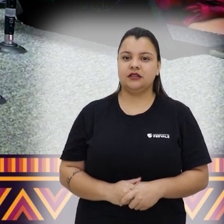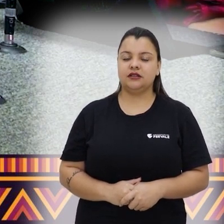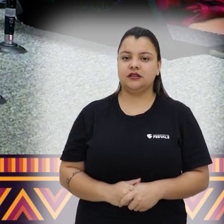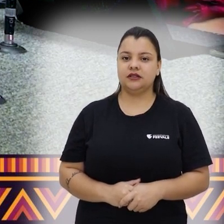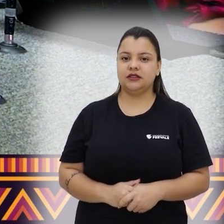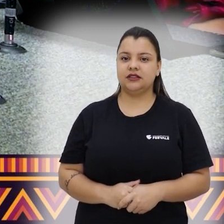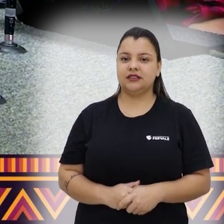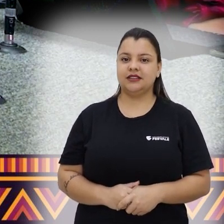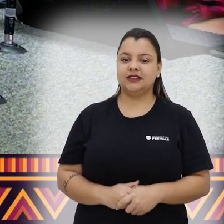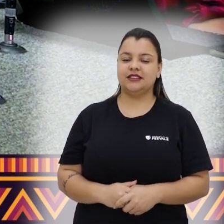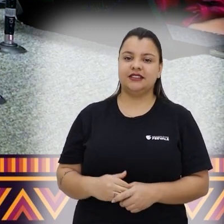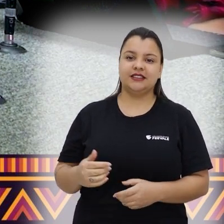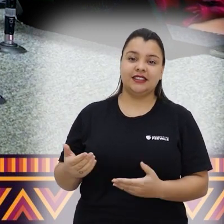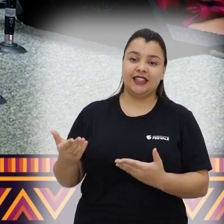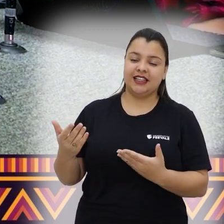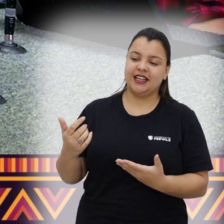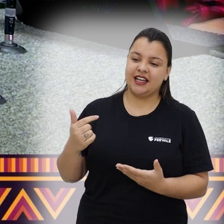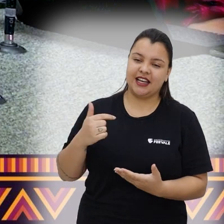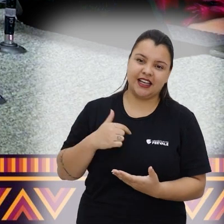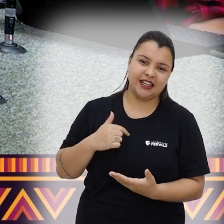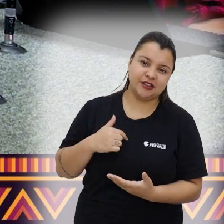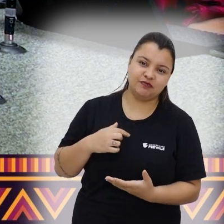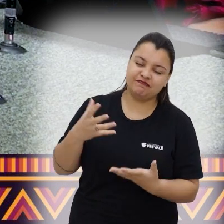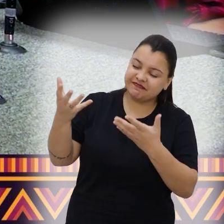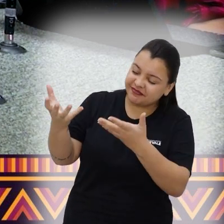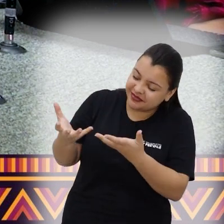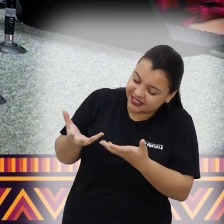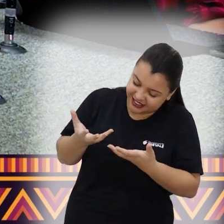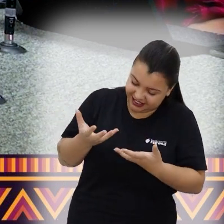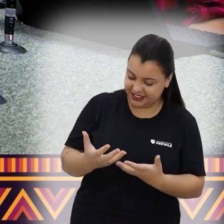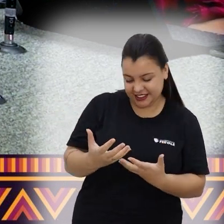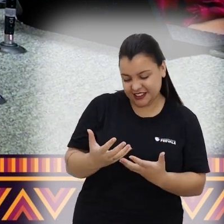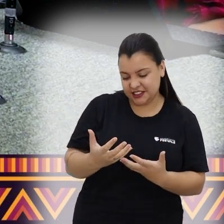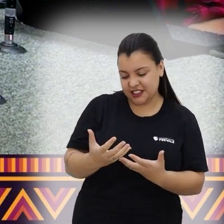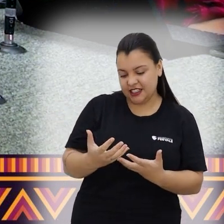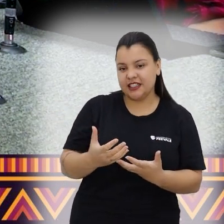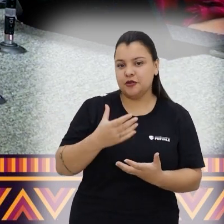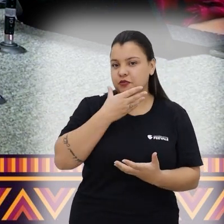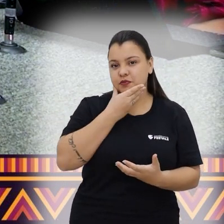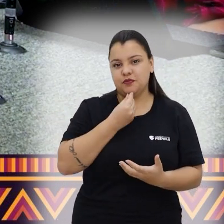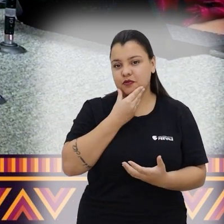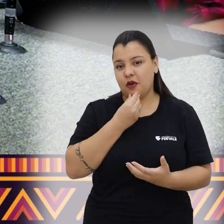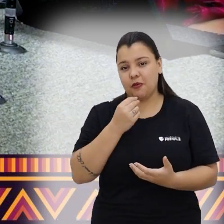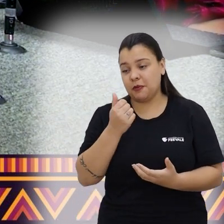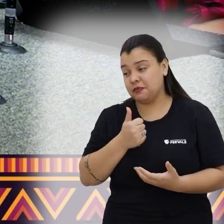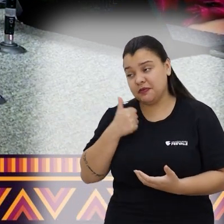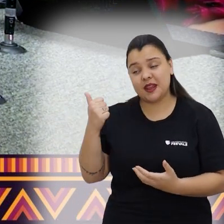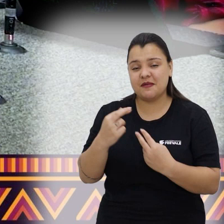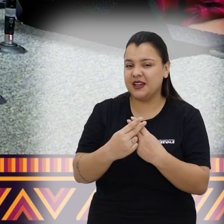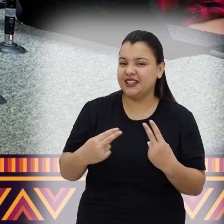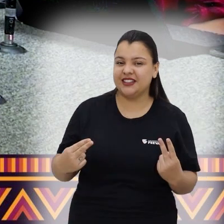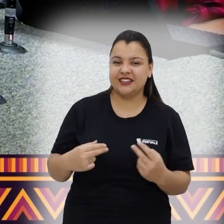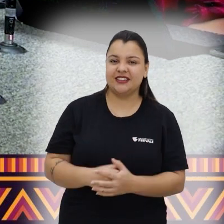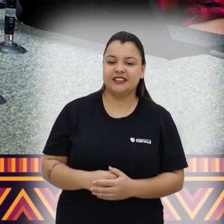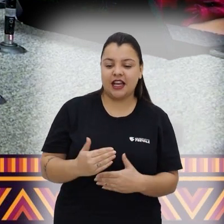o maior presente que o universo pode dar para um homem, tu sabe melhor do que eu disso, é